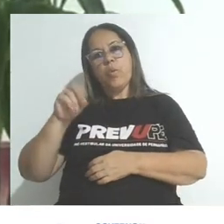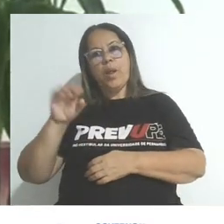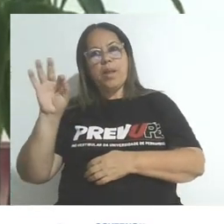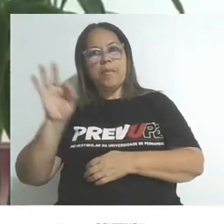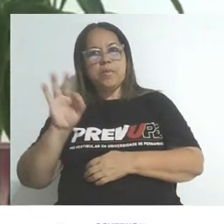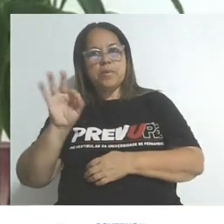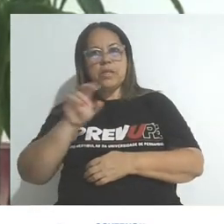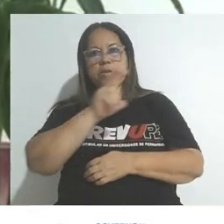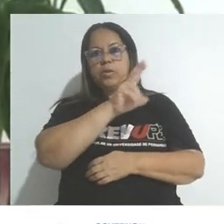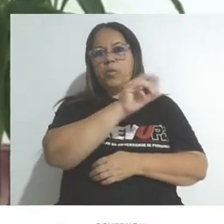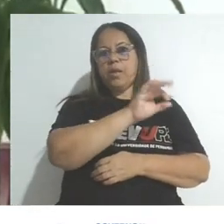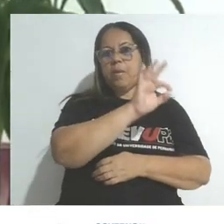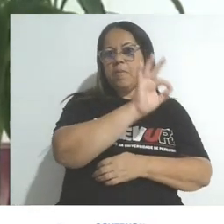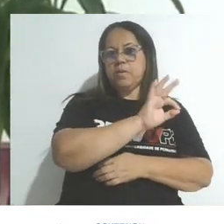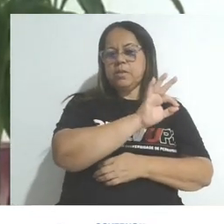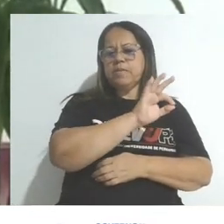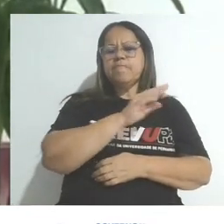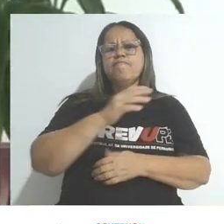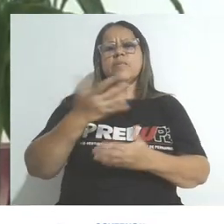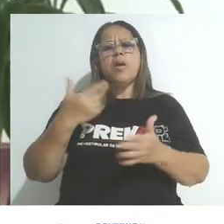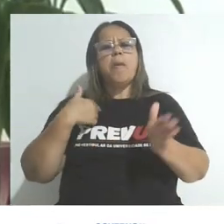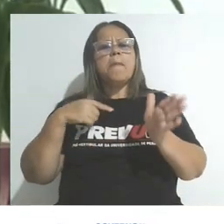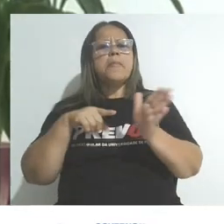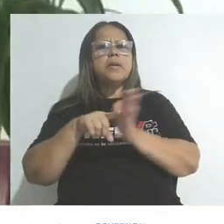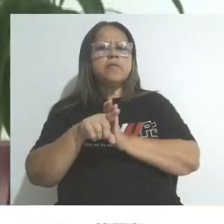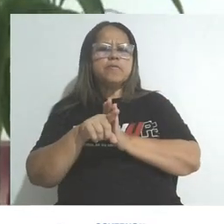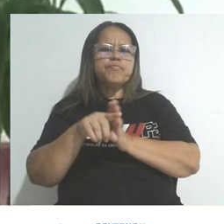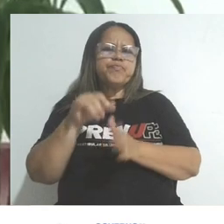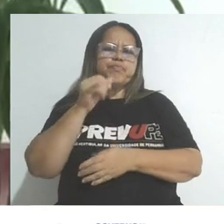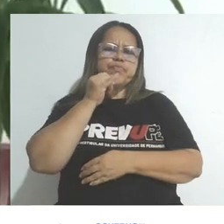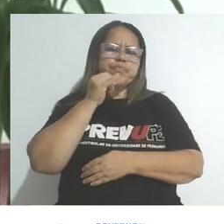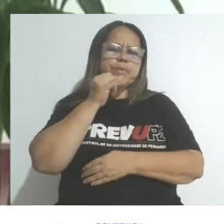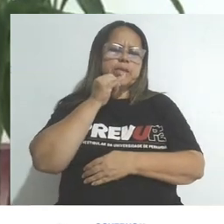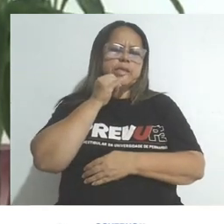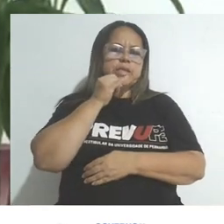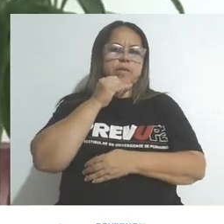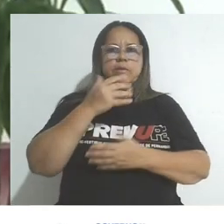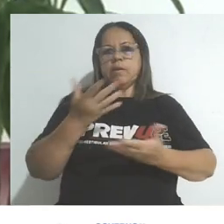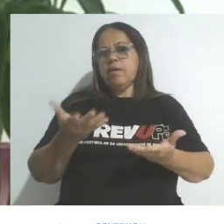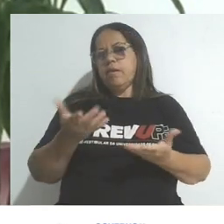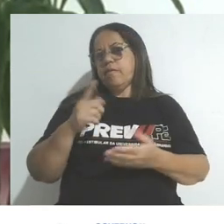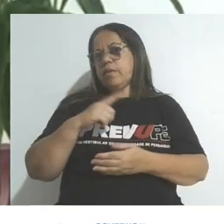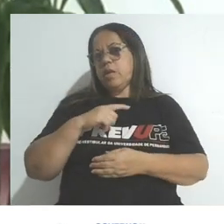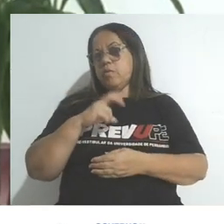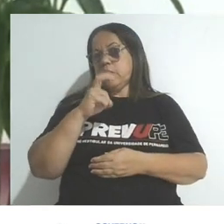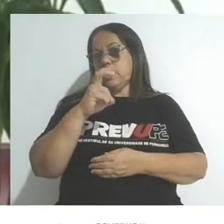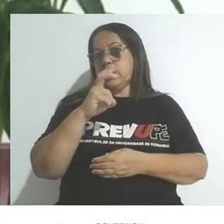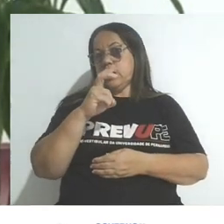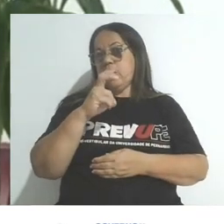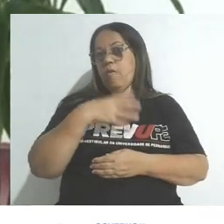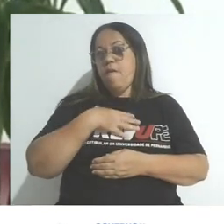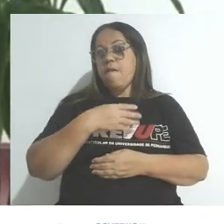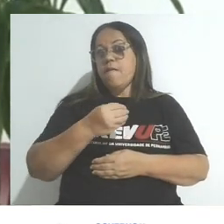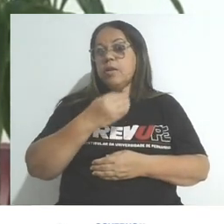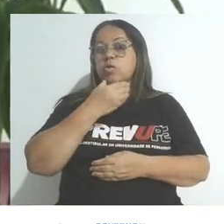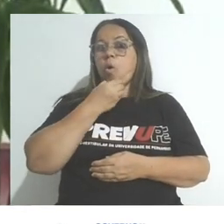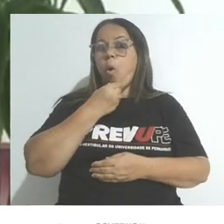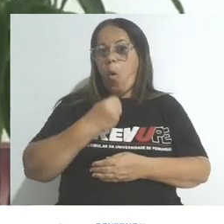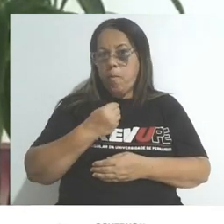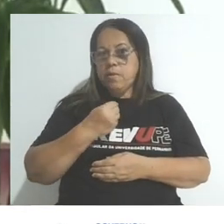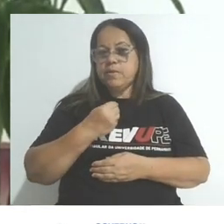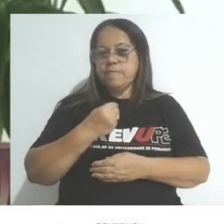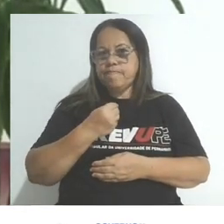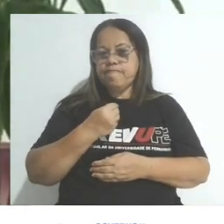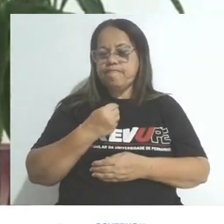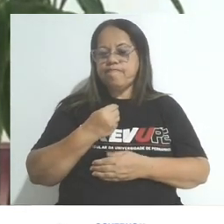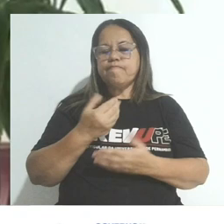pares, né? E aí eu pergunto para vocês, por exemplo, digamos que eu tenho 5 filhos, esses filhos todos são